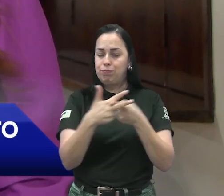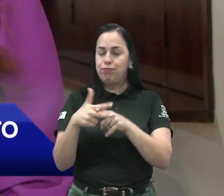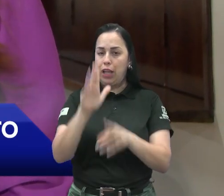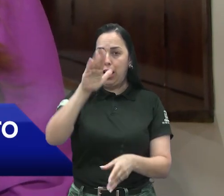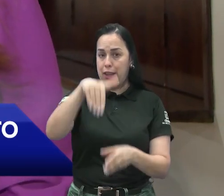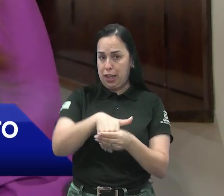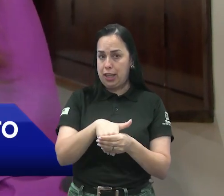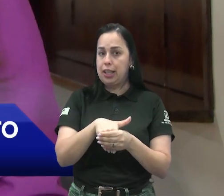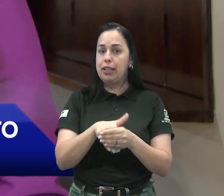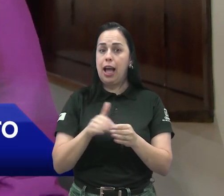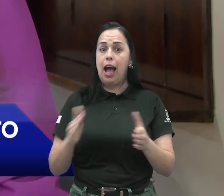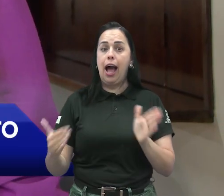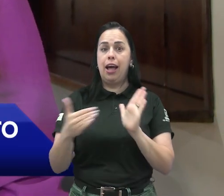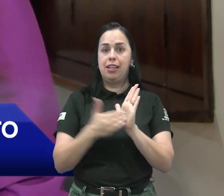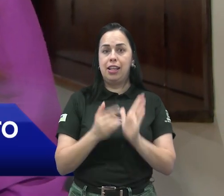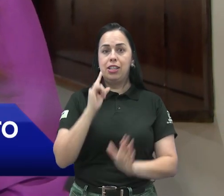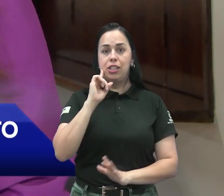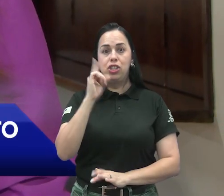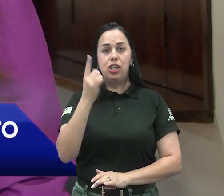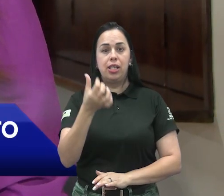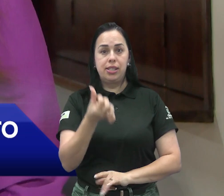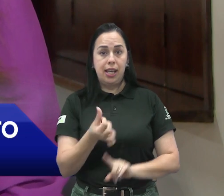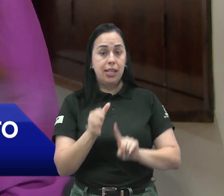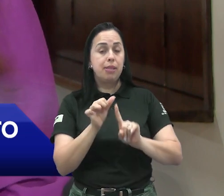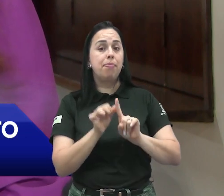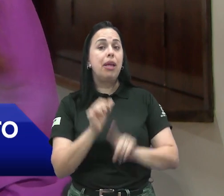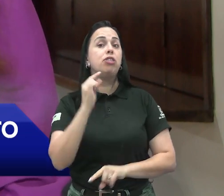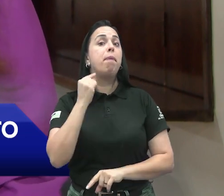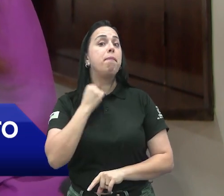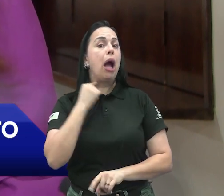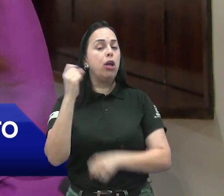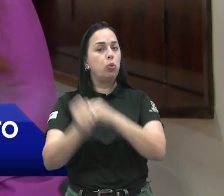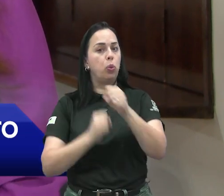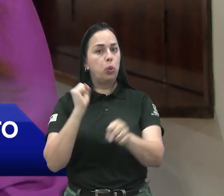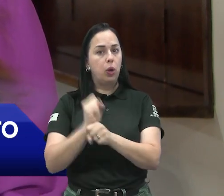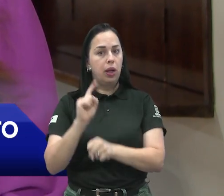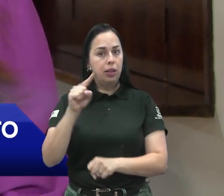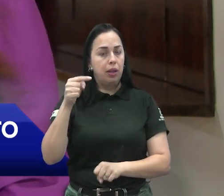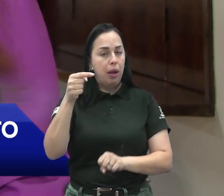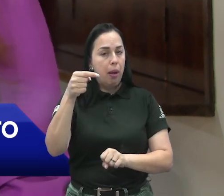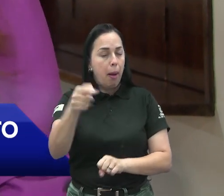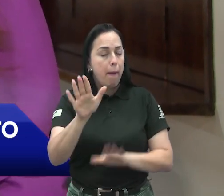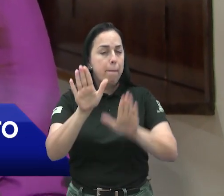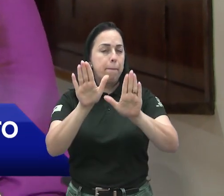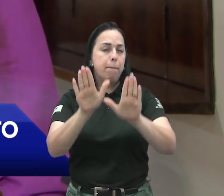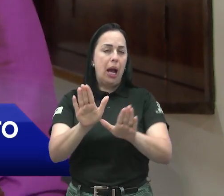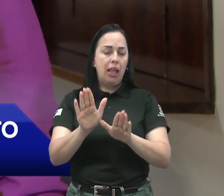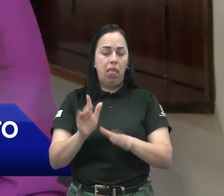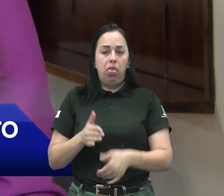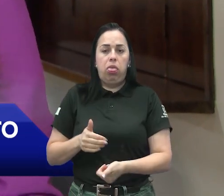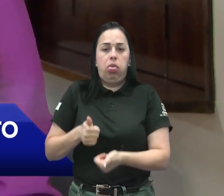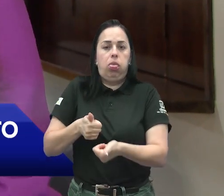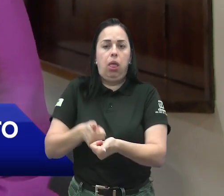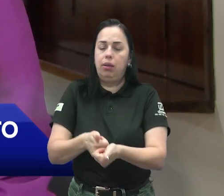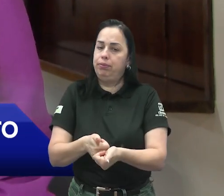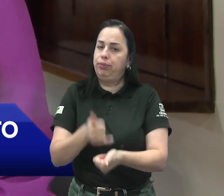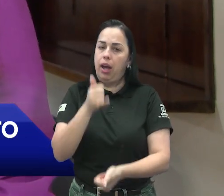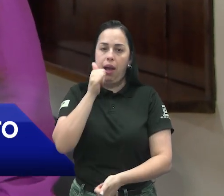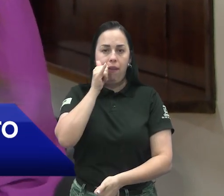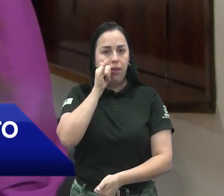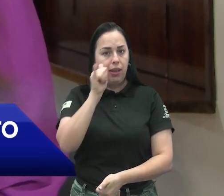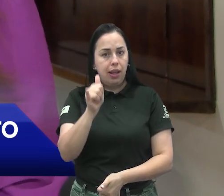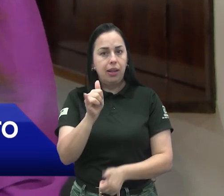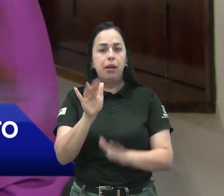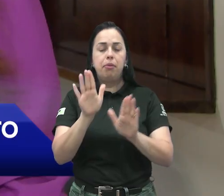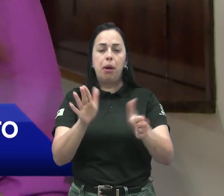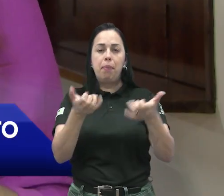a regularização eleitoral vai até o dia 6 de maio de 2026, mas é bom o eleitor não deixar para